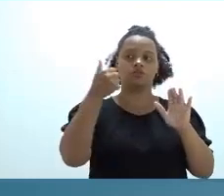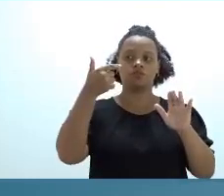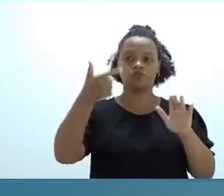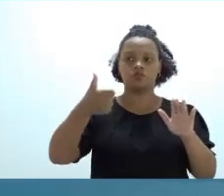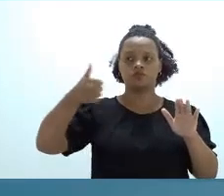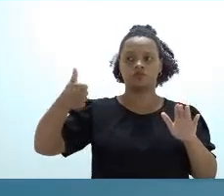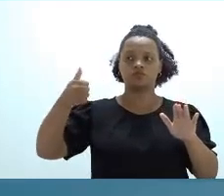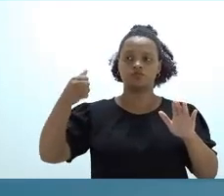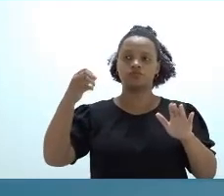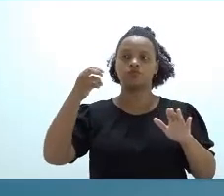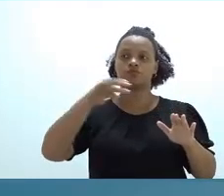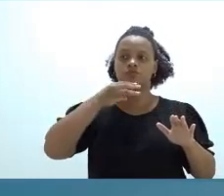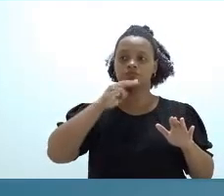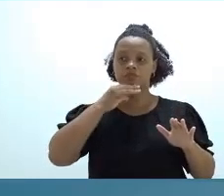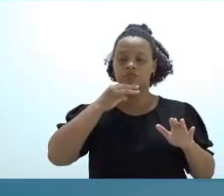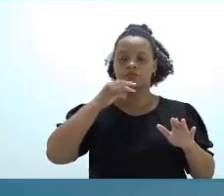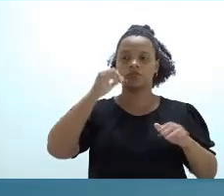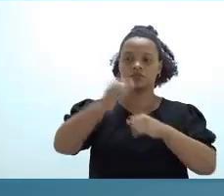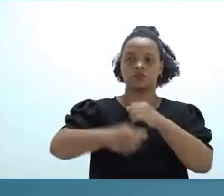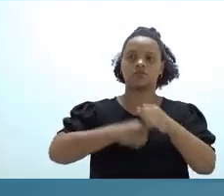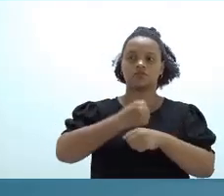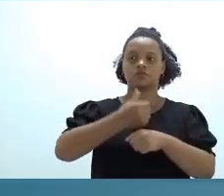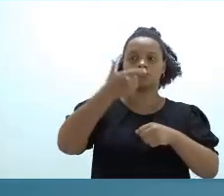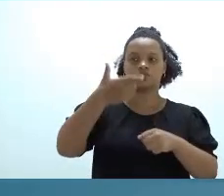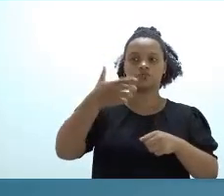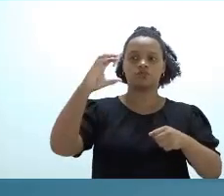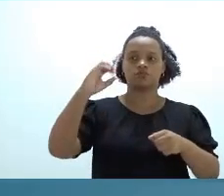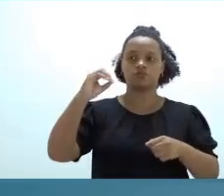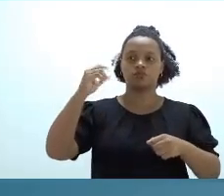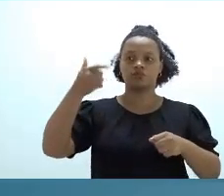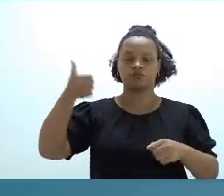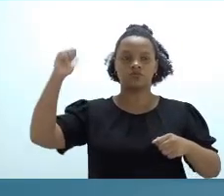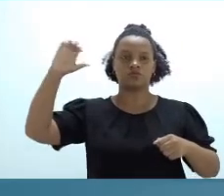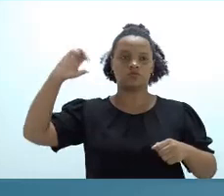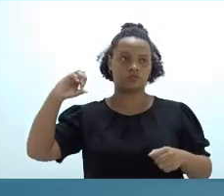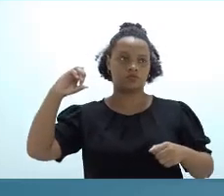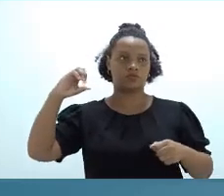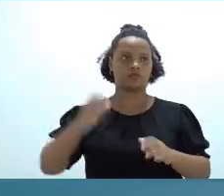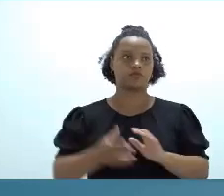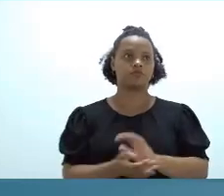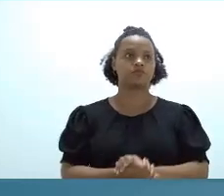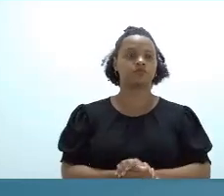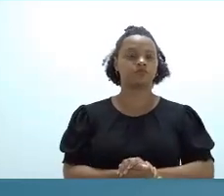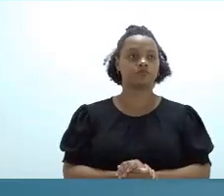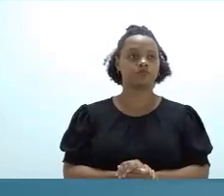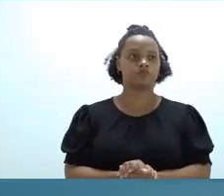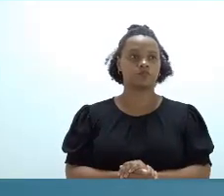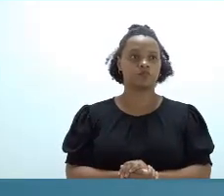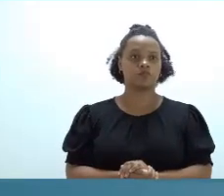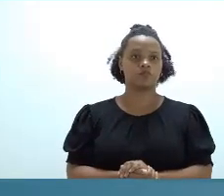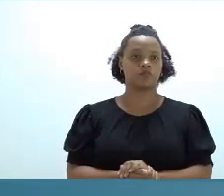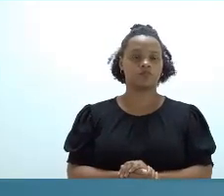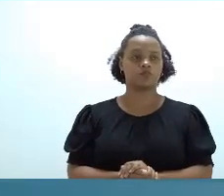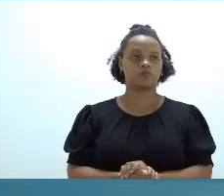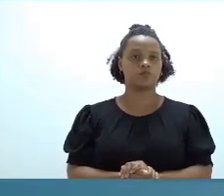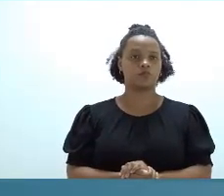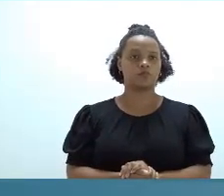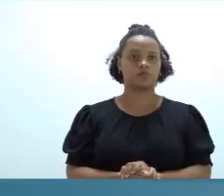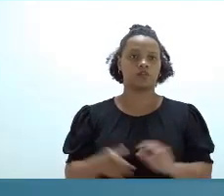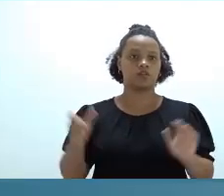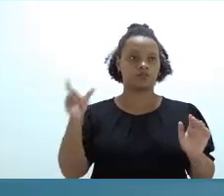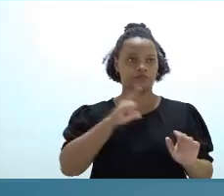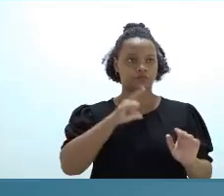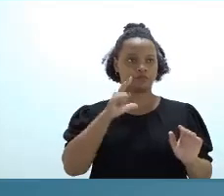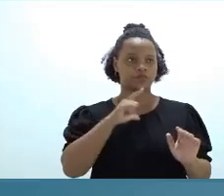afirmação de que o regimento interno possui natureza de lei material traz consigo a importante aptidão e consequente necessidade